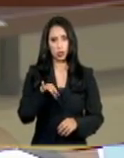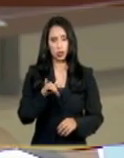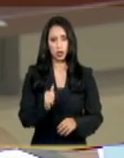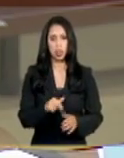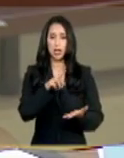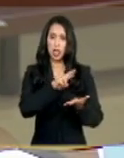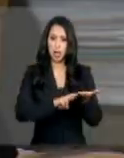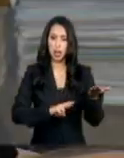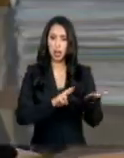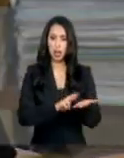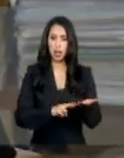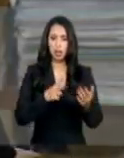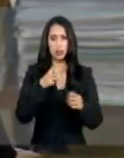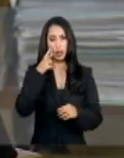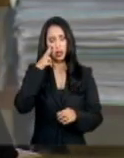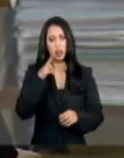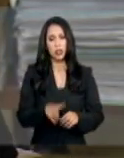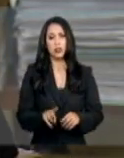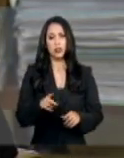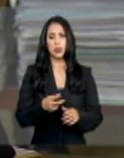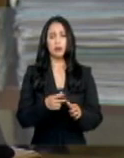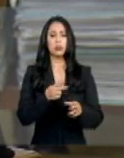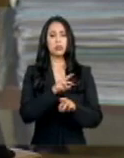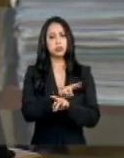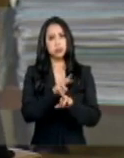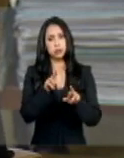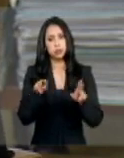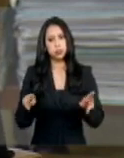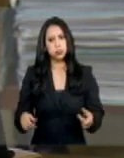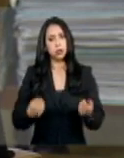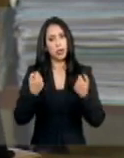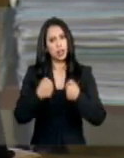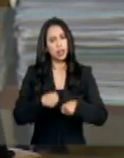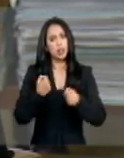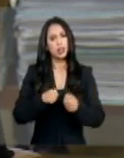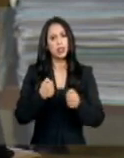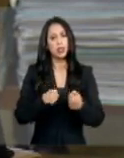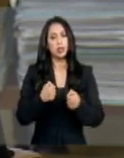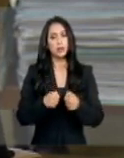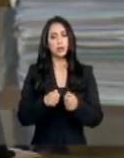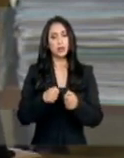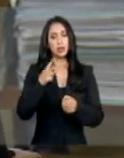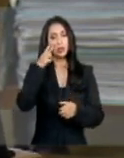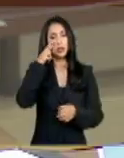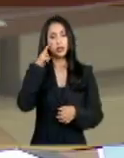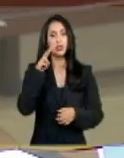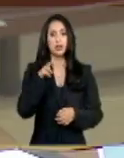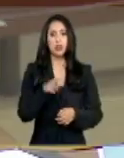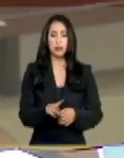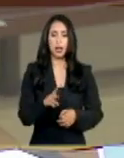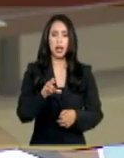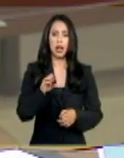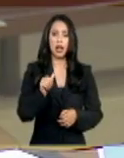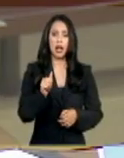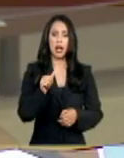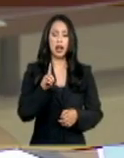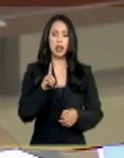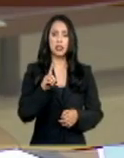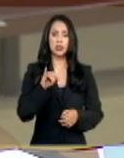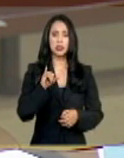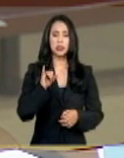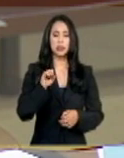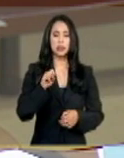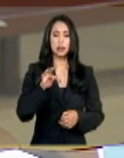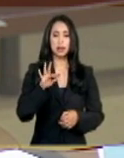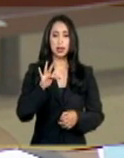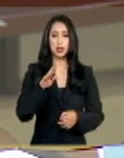estendeu valiosas considerações em torno da necessária a destruição especial utilizado por sua excelência necessária vinculação